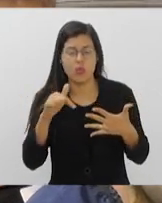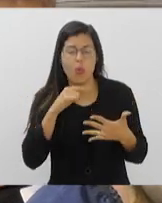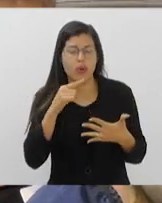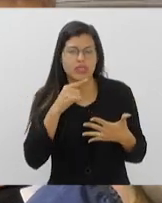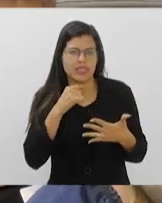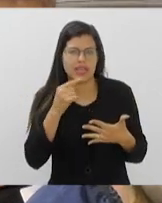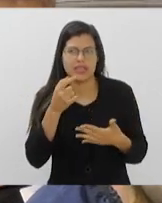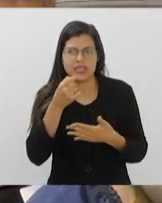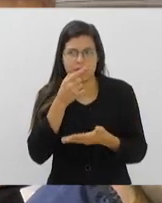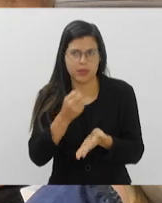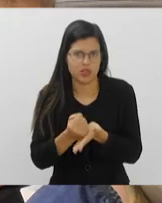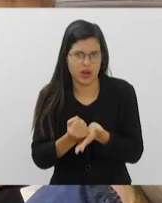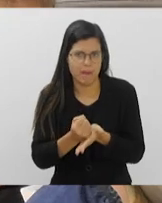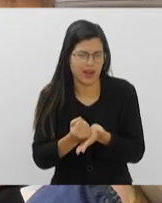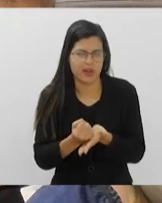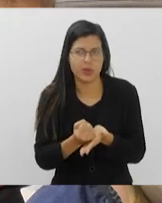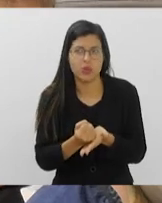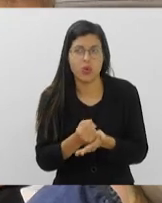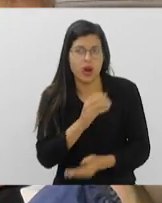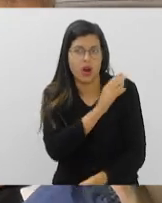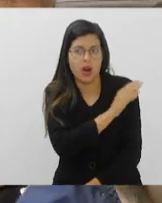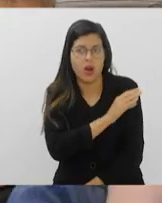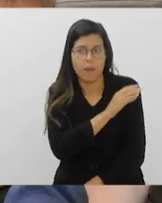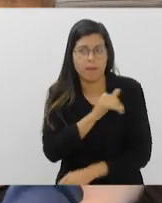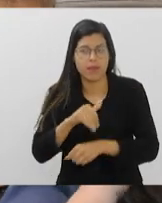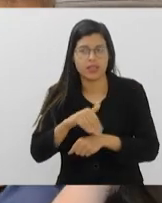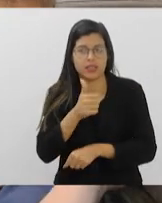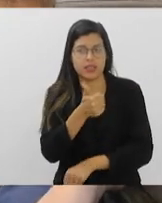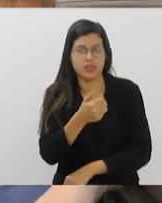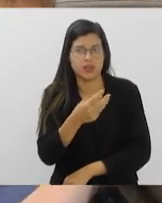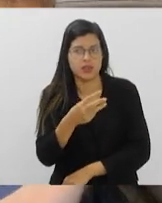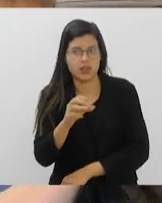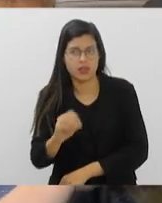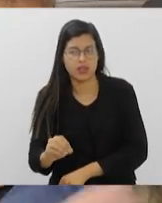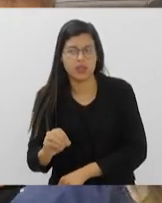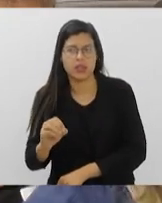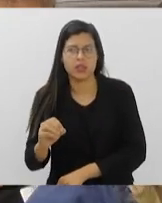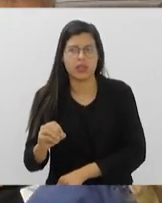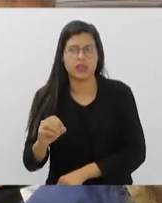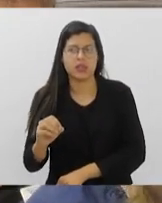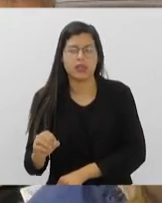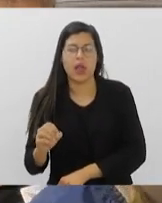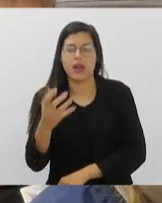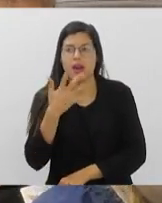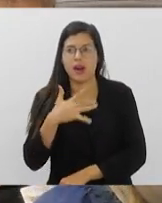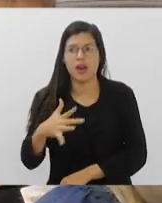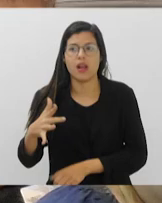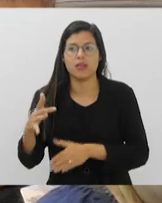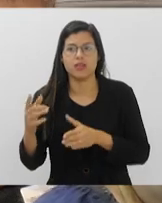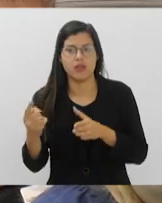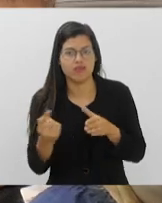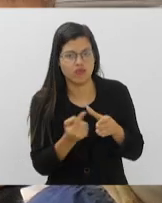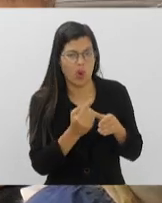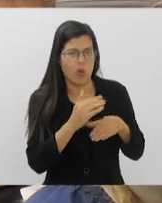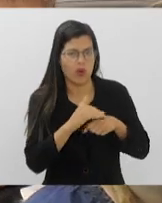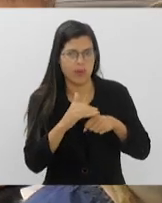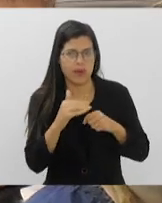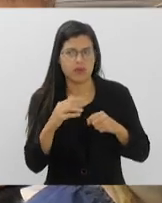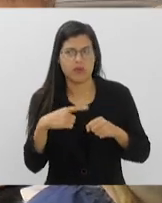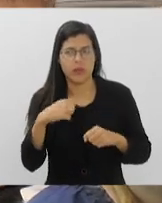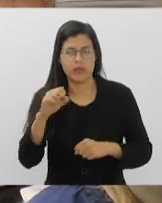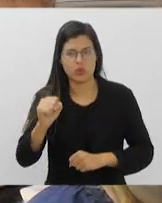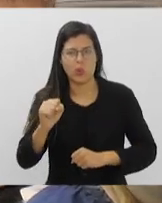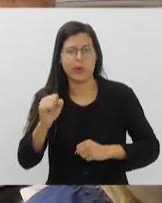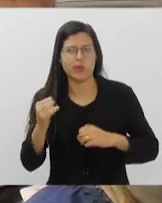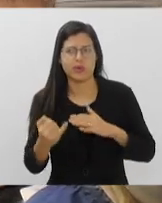acolhimento campus tem mais de 130 crianças no acolhimento temos acolhimentos institucionais e